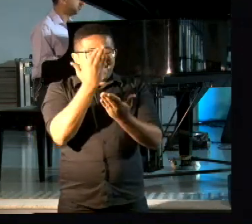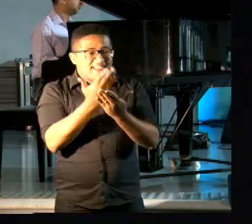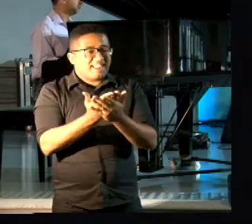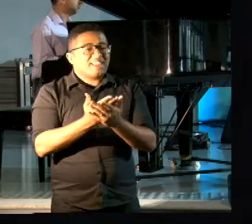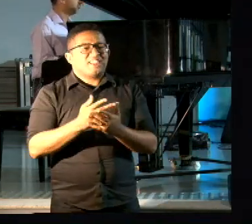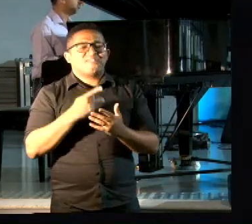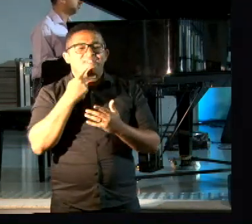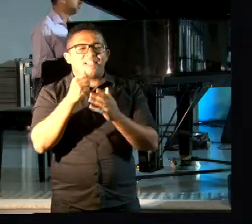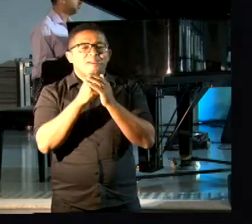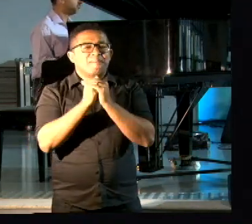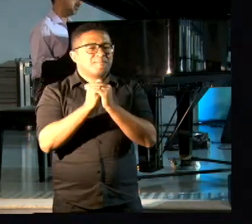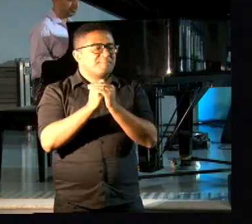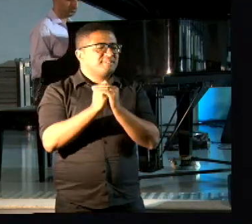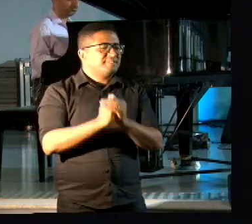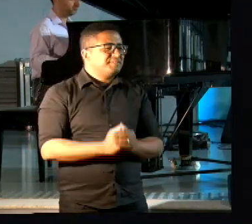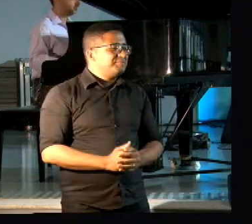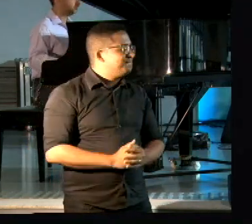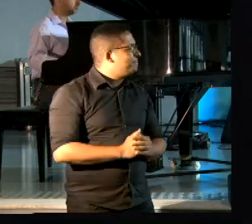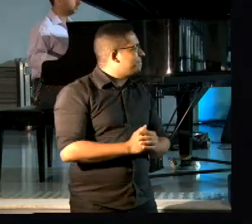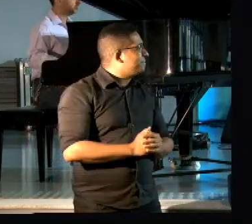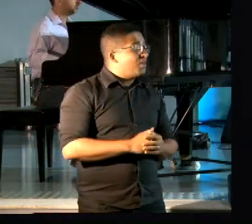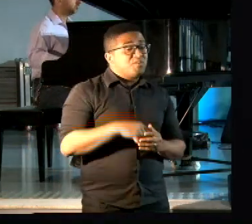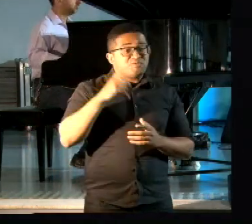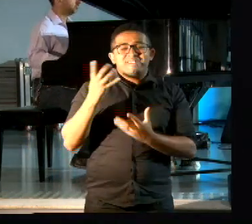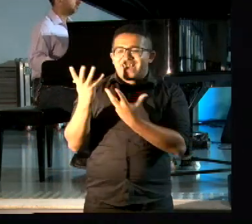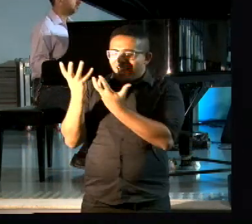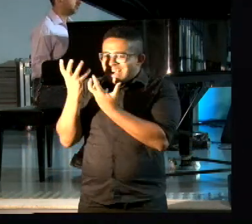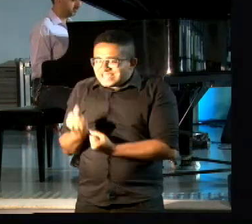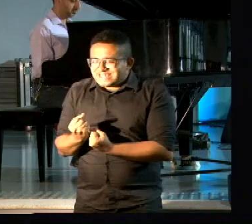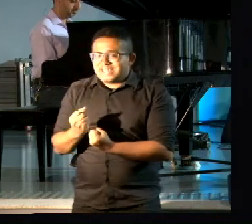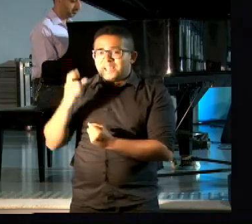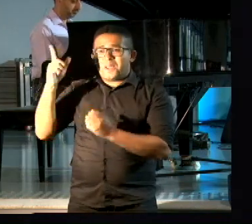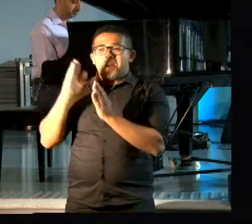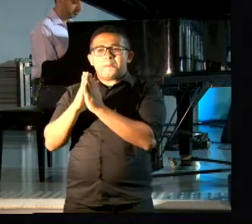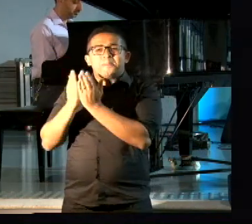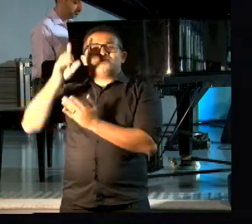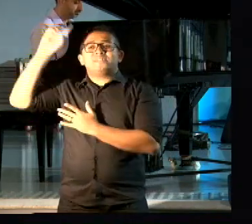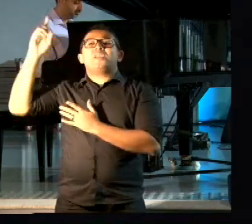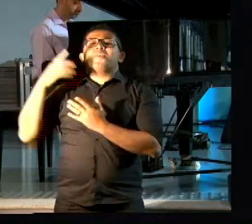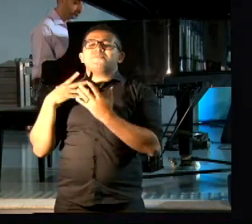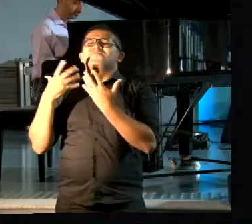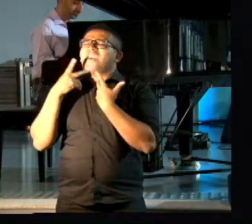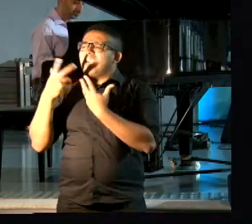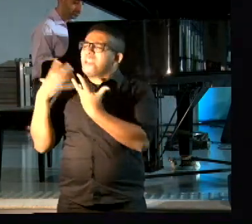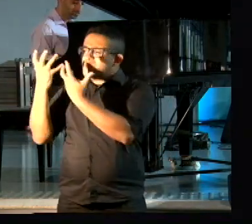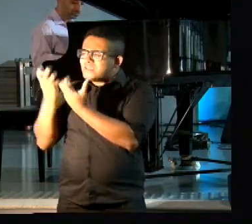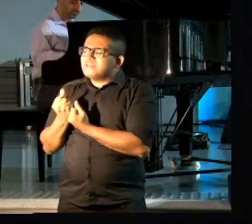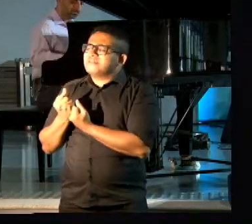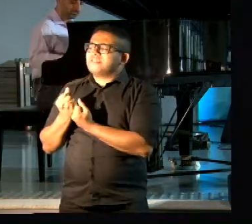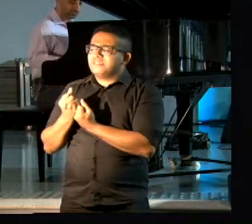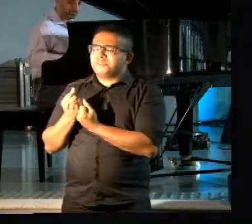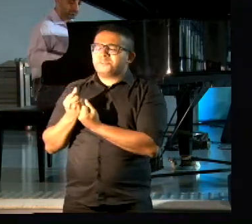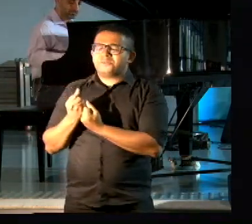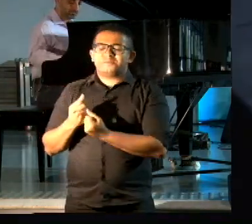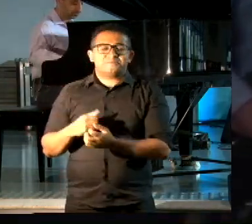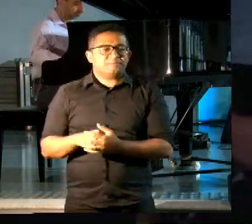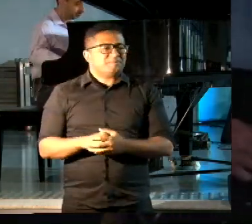concorda, diga amém. Se você recebe essa palavra, diga: eu recebo em nome de Jesus.